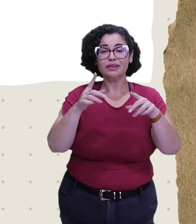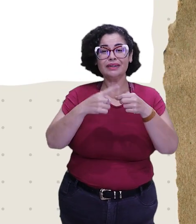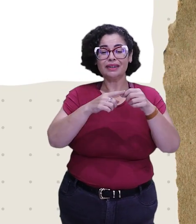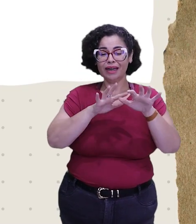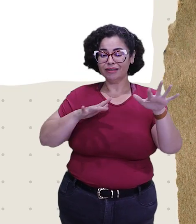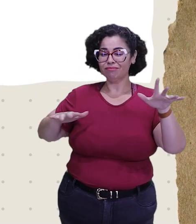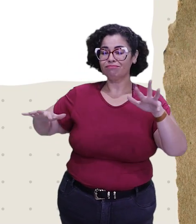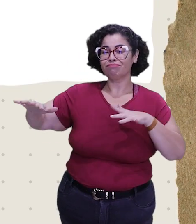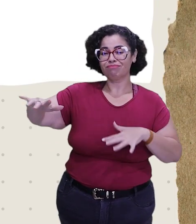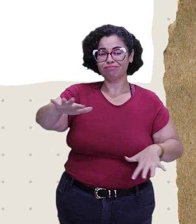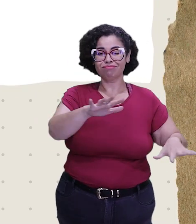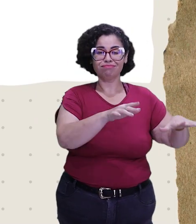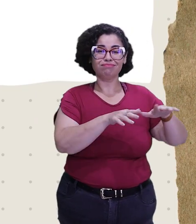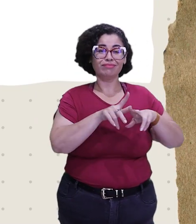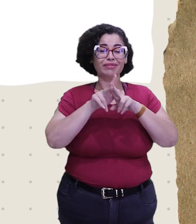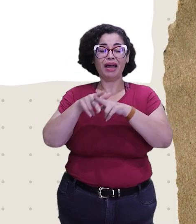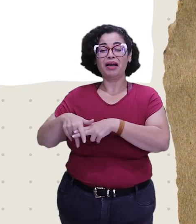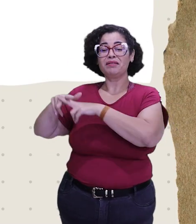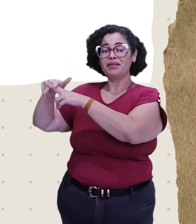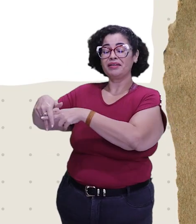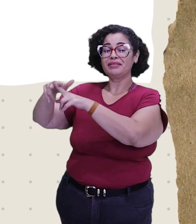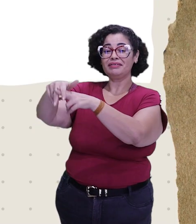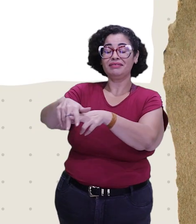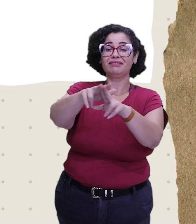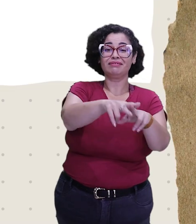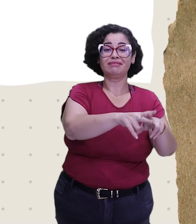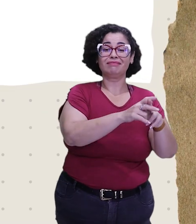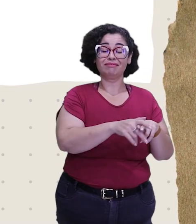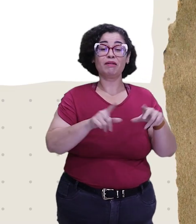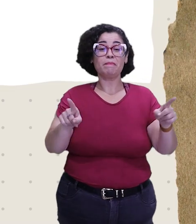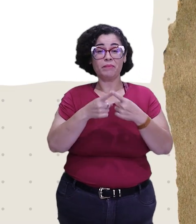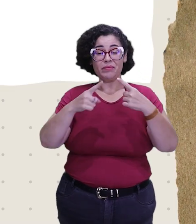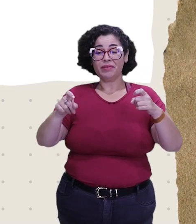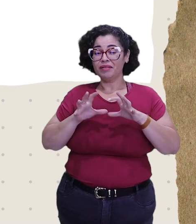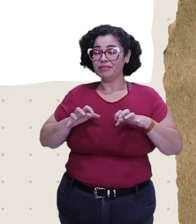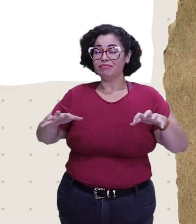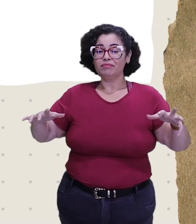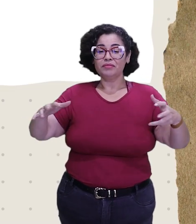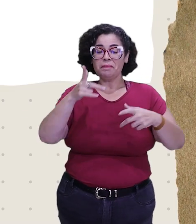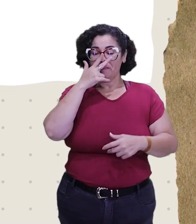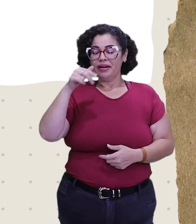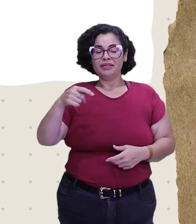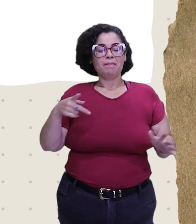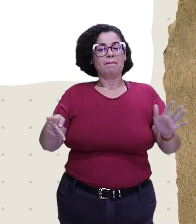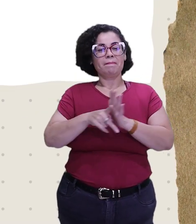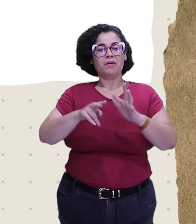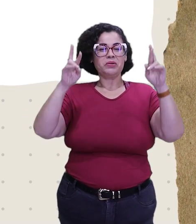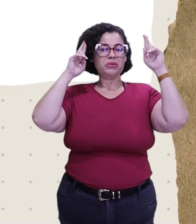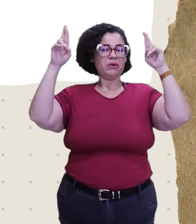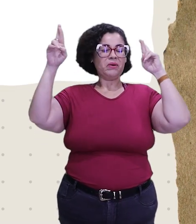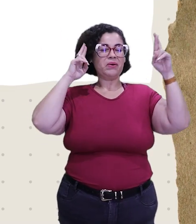giravam invisíveis cavalos os capitães da areia. Neste momento de música, eles sentiram-se donos da cidade